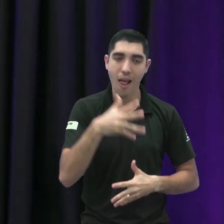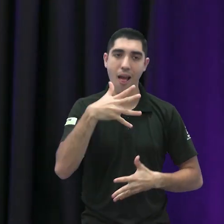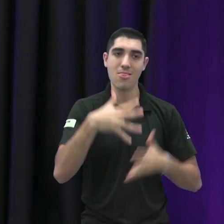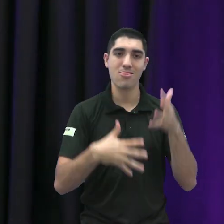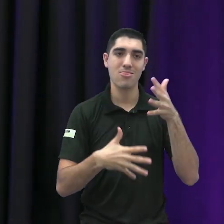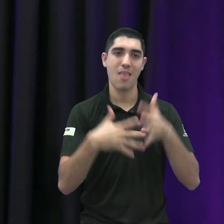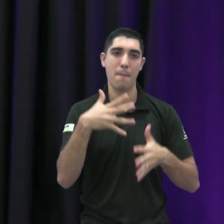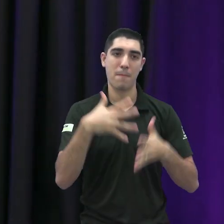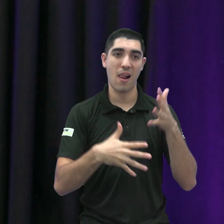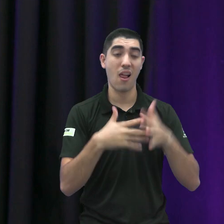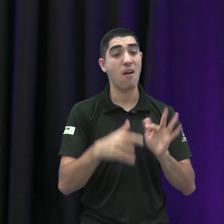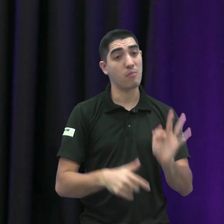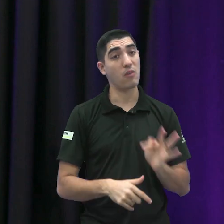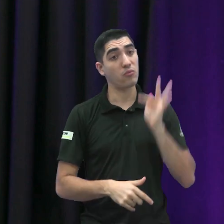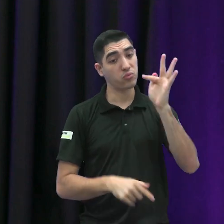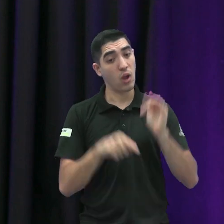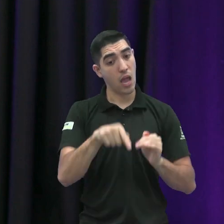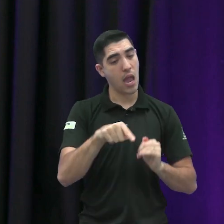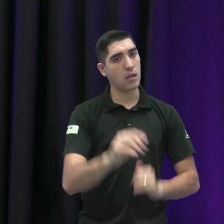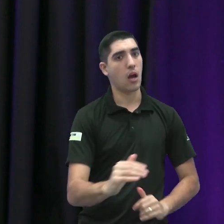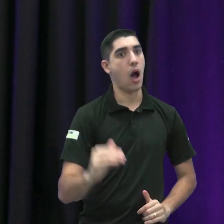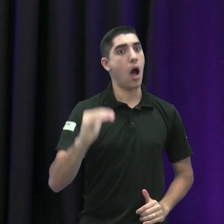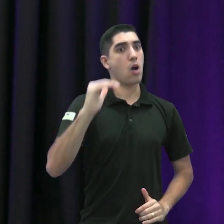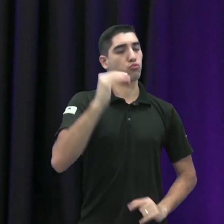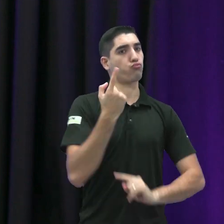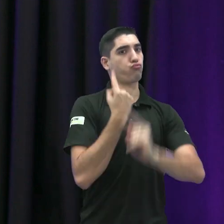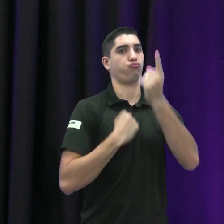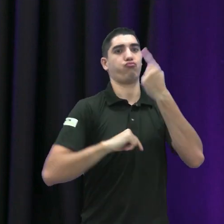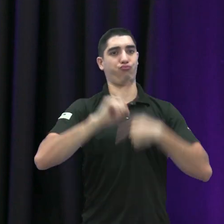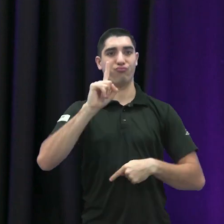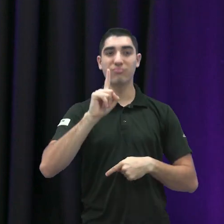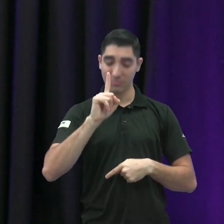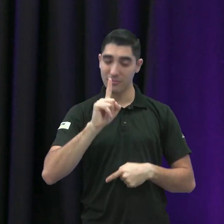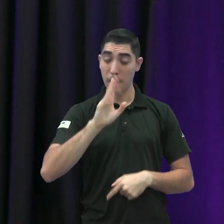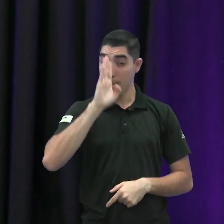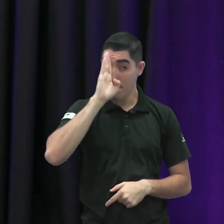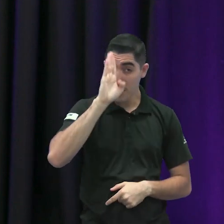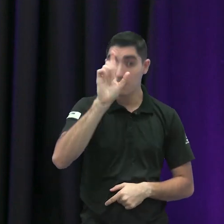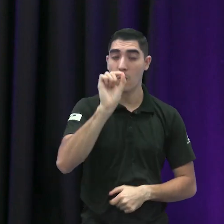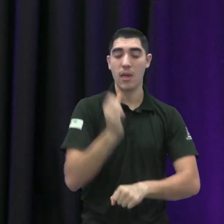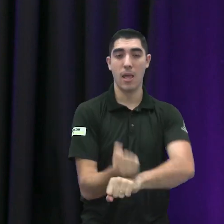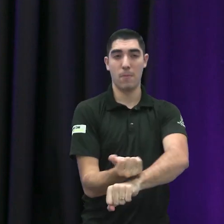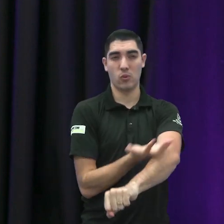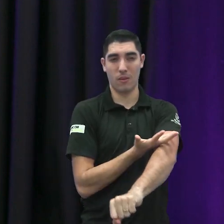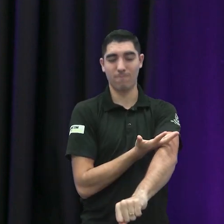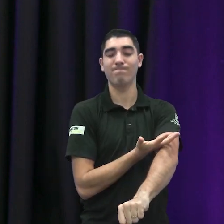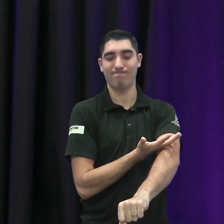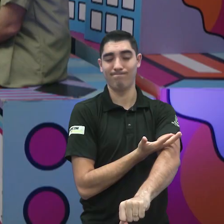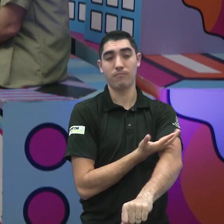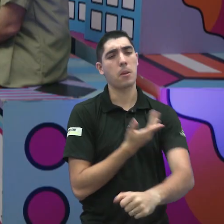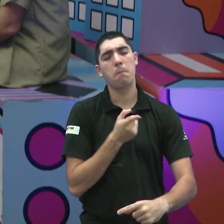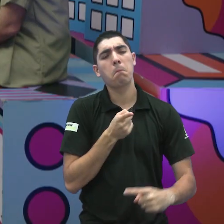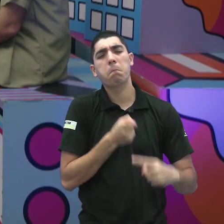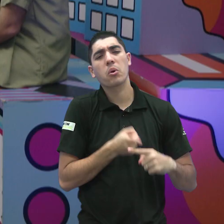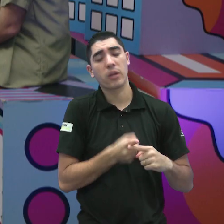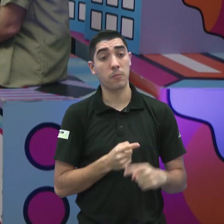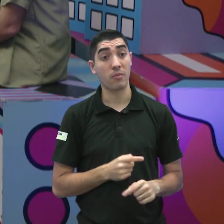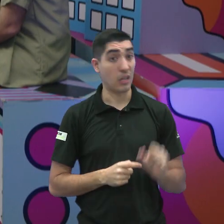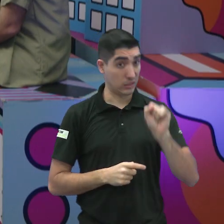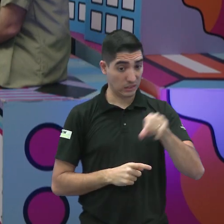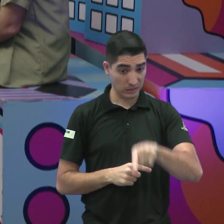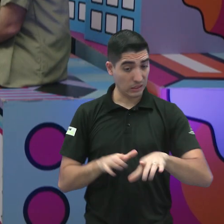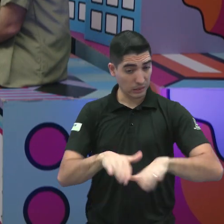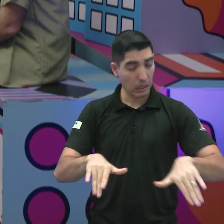essa pessoa aí de ser um adulto bem-sucedido na vida em todas as áreas, falando principalmente emocionalmente. Porque